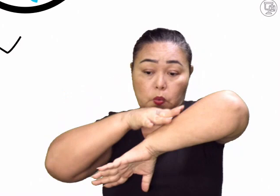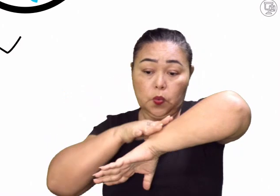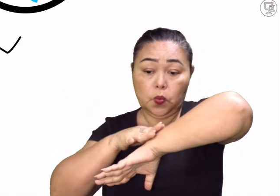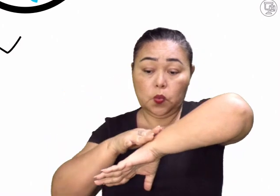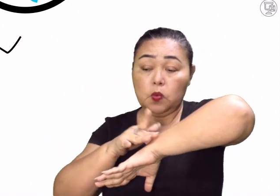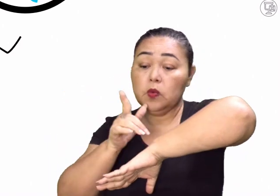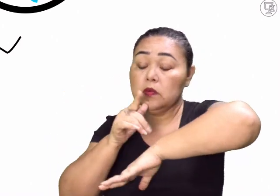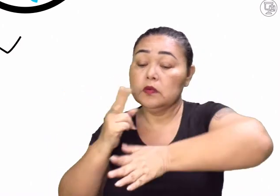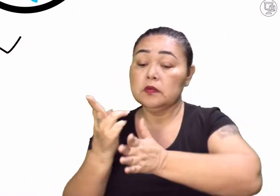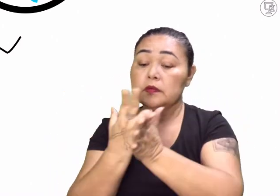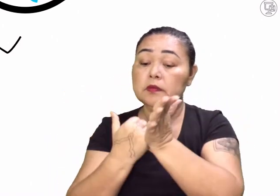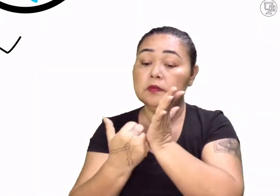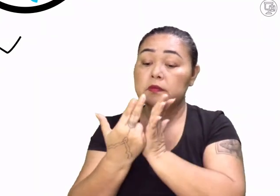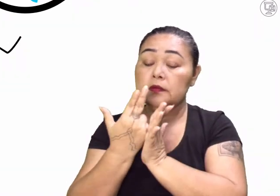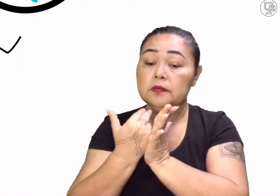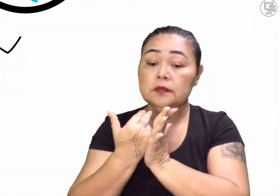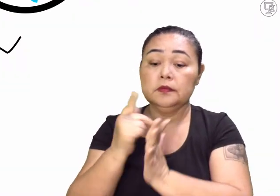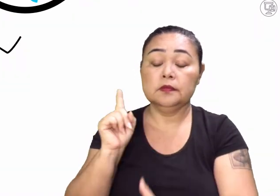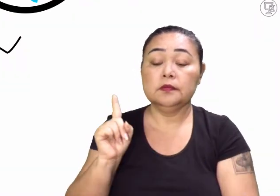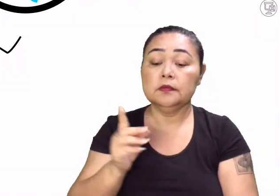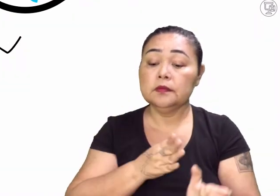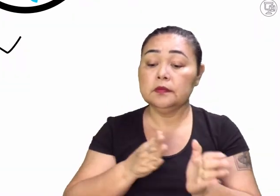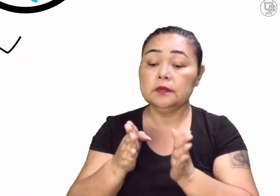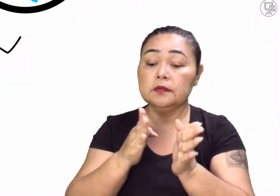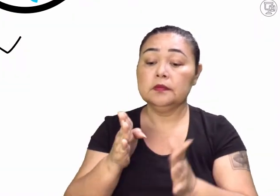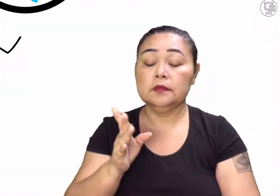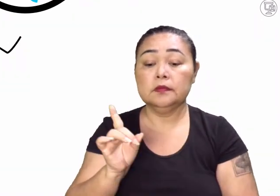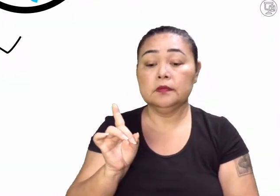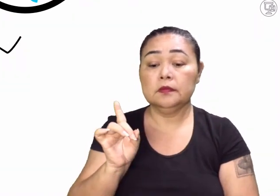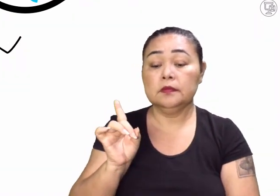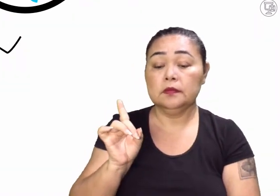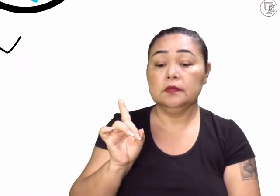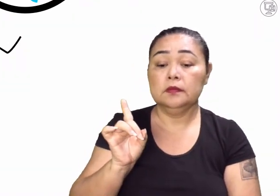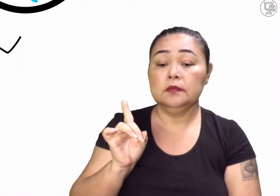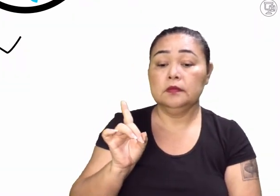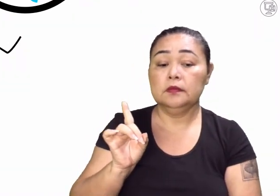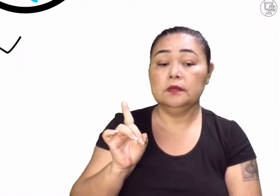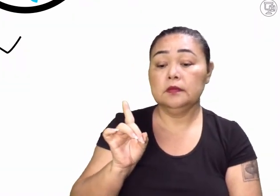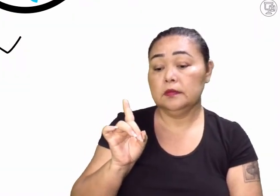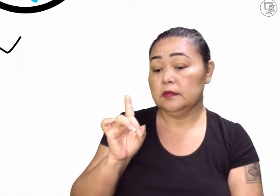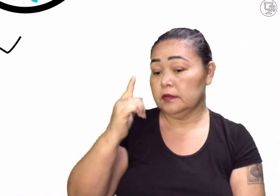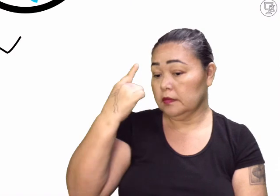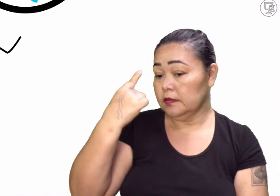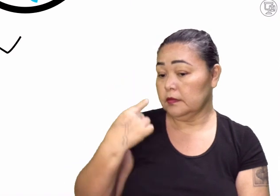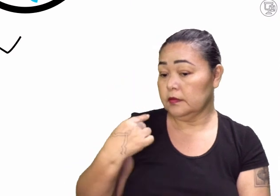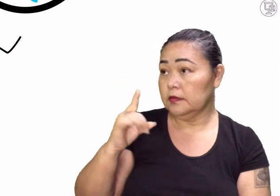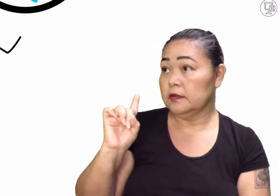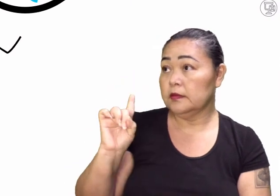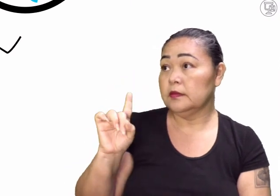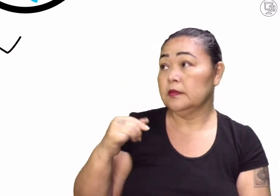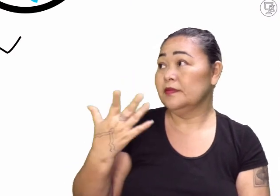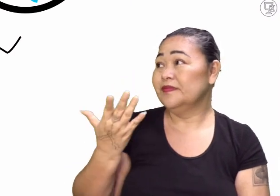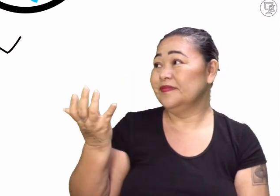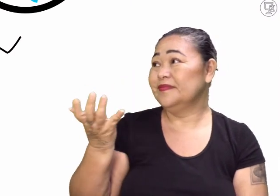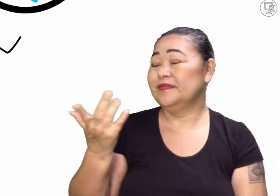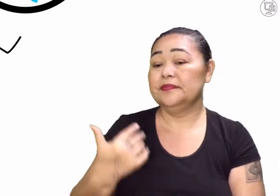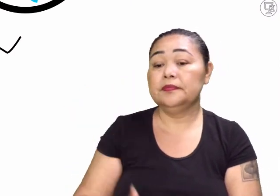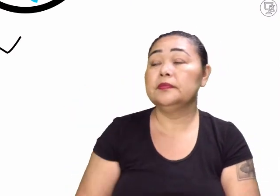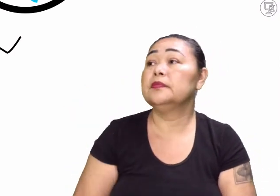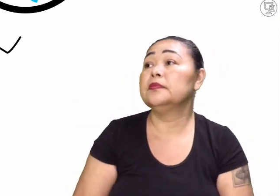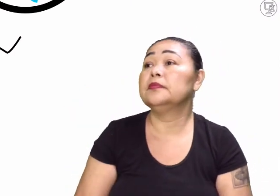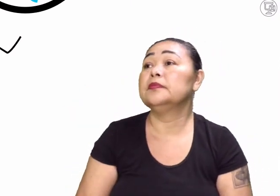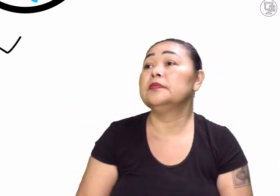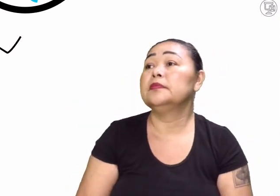eu vou desenhar, digamos, esse rio em forma de perfil. Vamos O que tu acha? Quero ver agora.